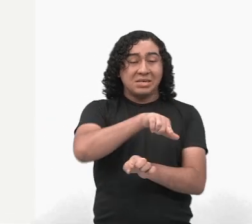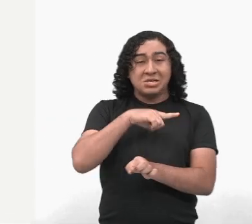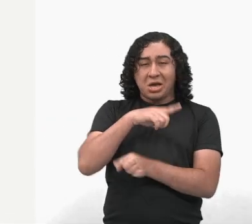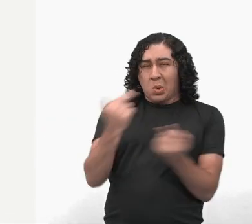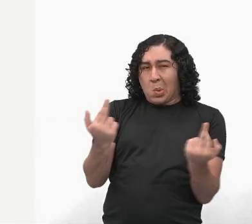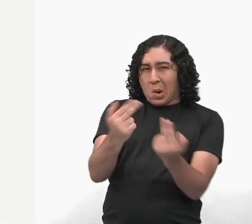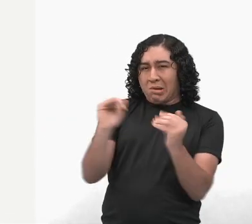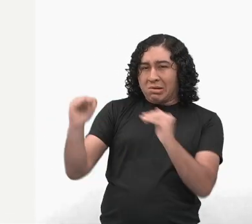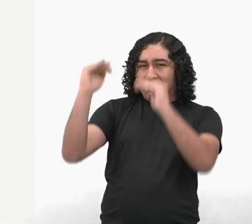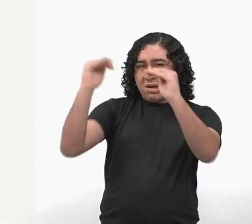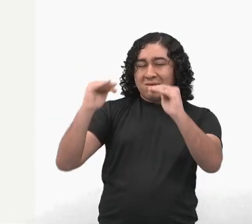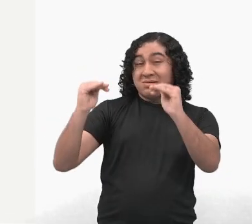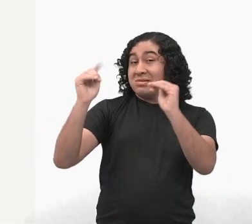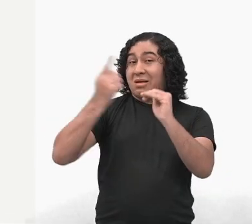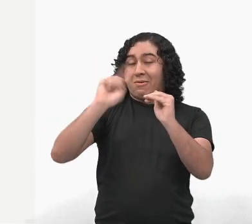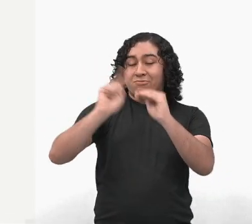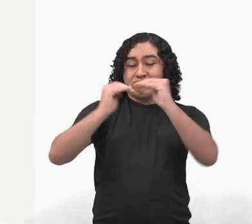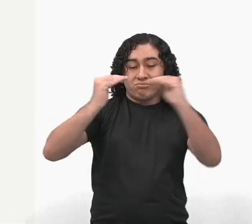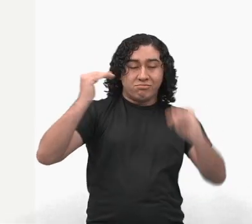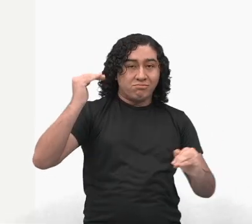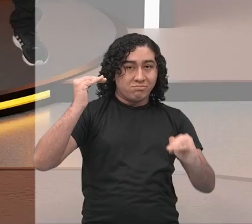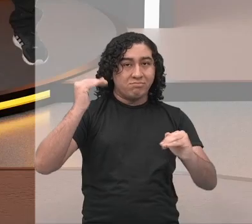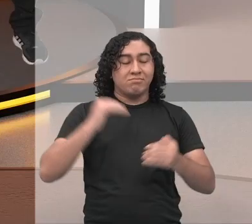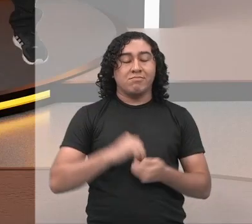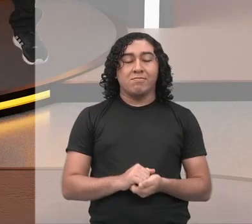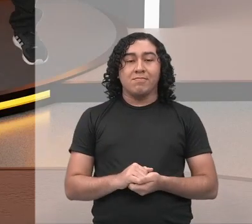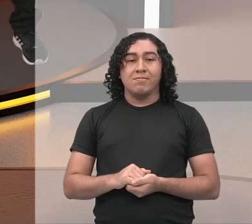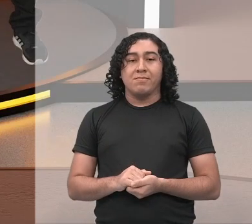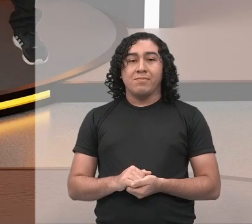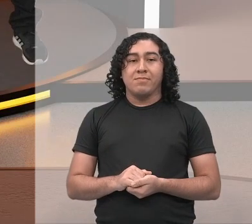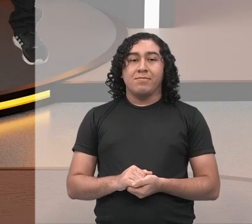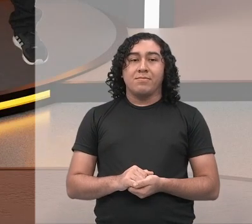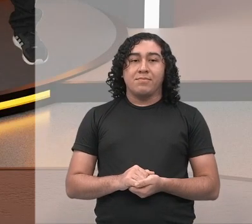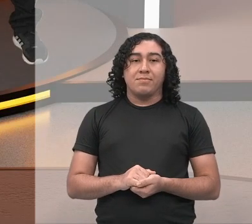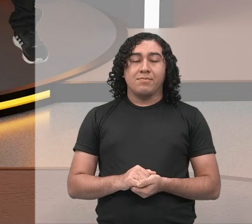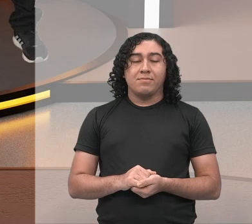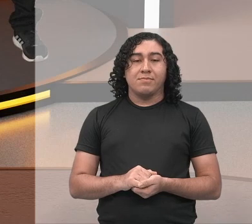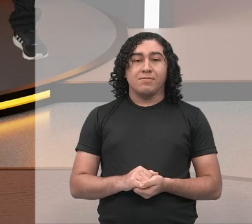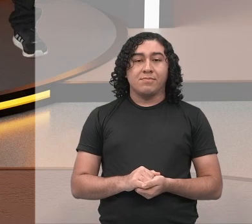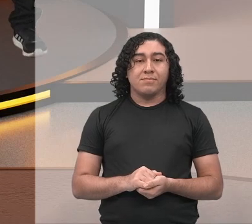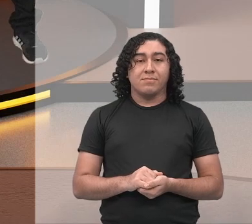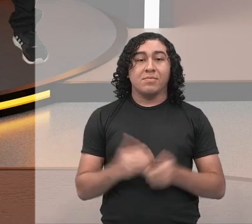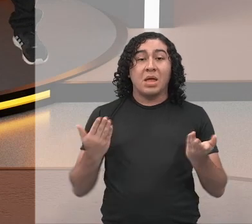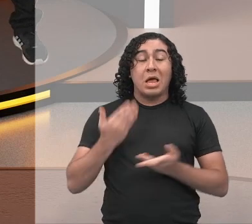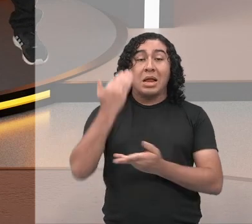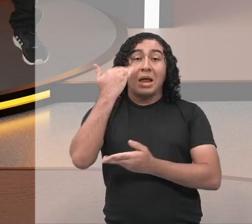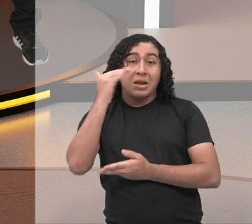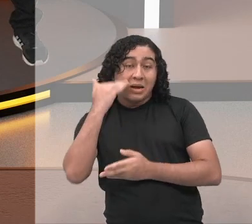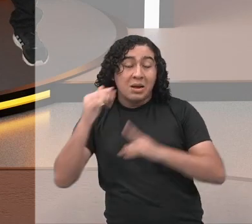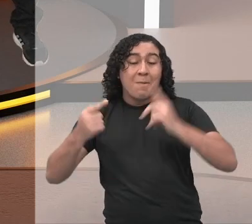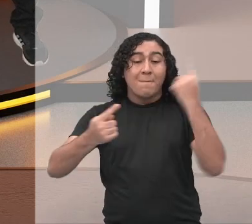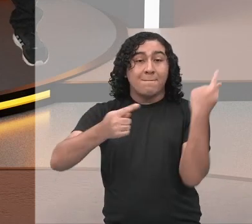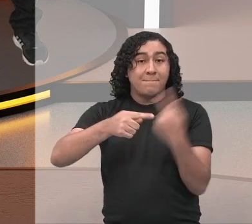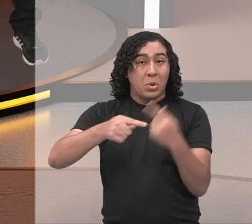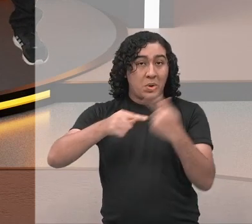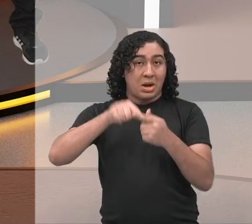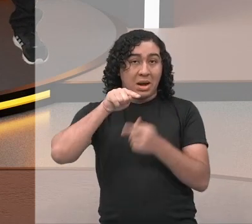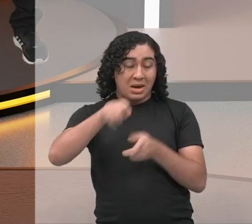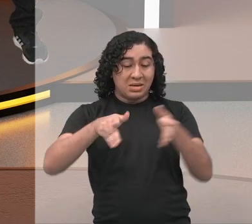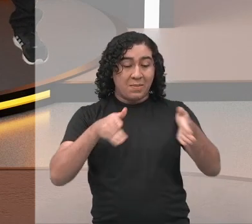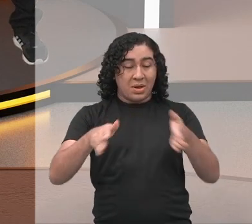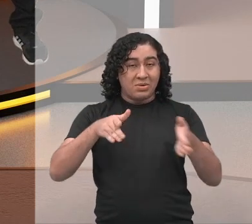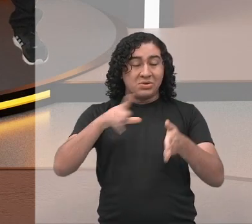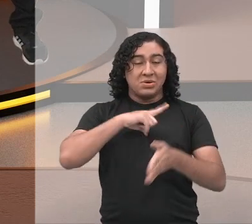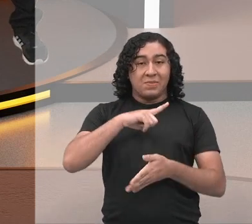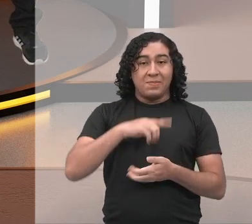que a elite estava buscando. Vem aqui para mim, galera. Vamos entender um pouquinho mais o porquê dessa revolta ter eclodido naquele